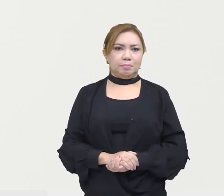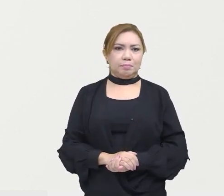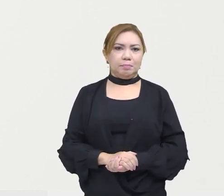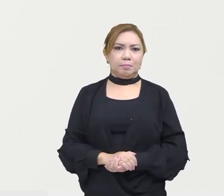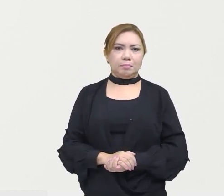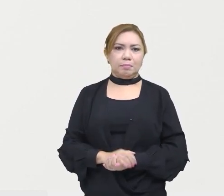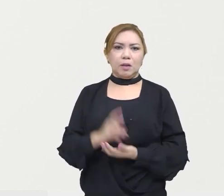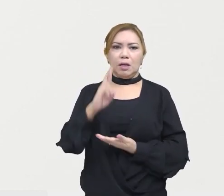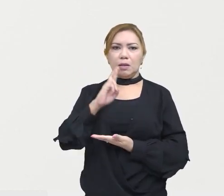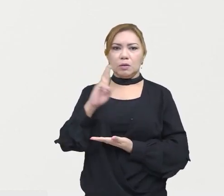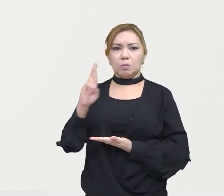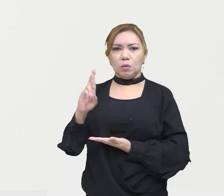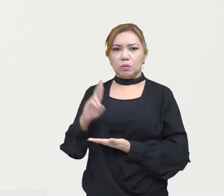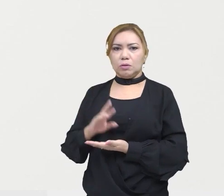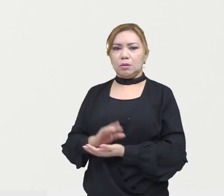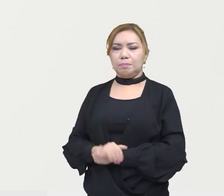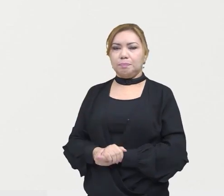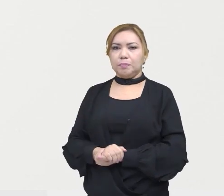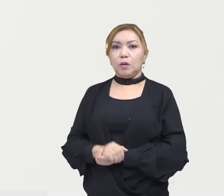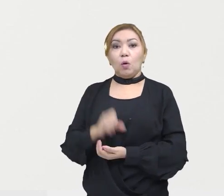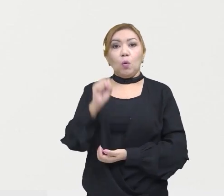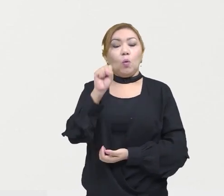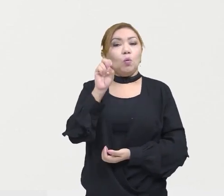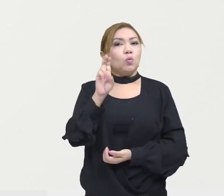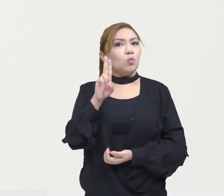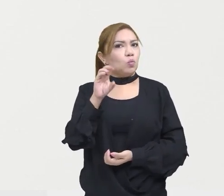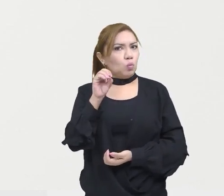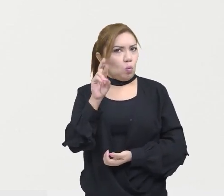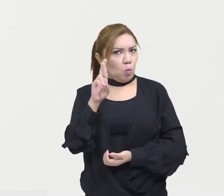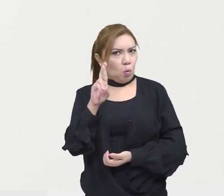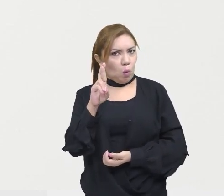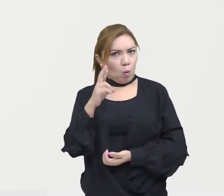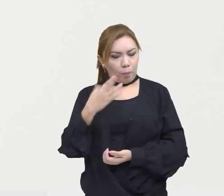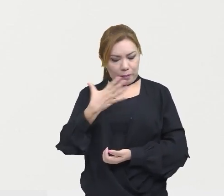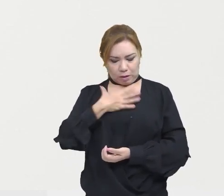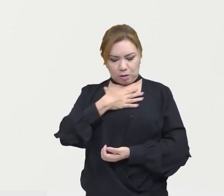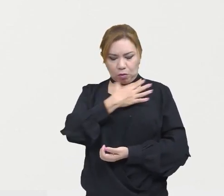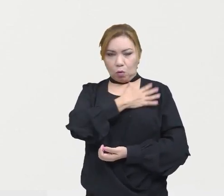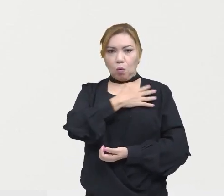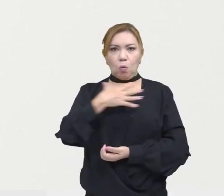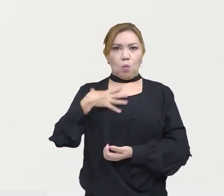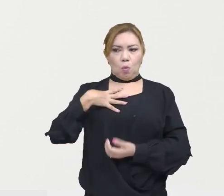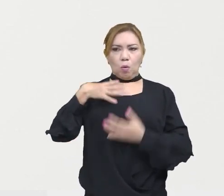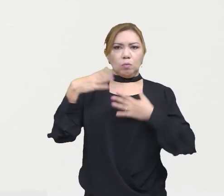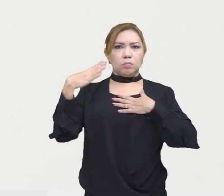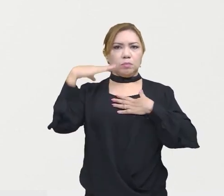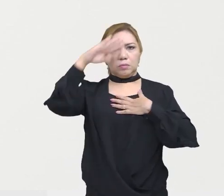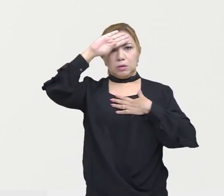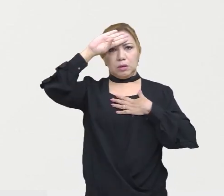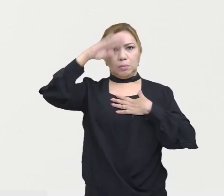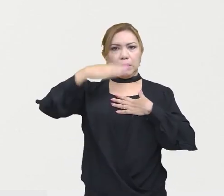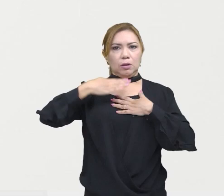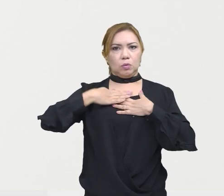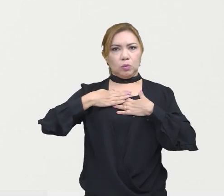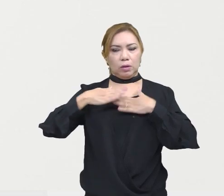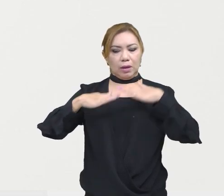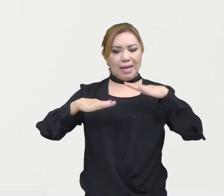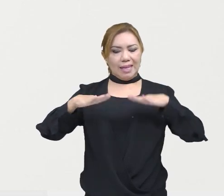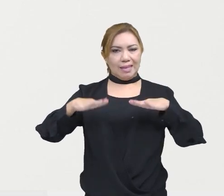O suor ajuda a manter a temperatura do corpo equilibrada e elimina algumas substâncias.